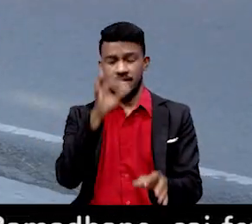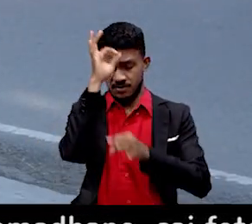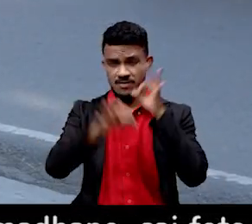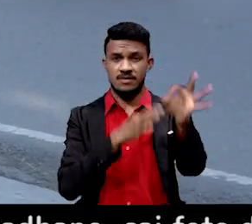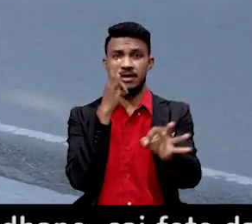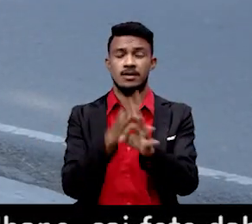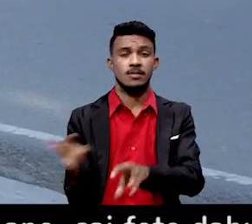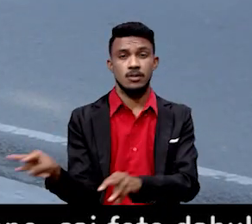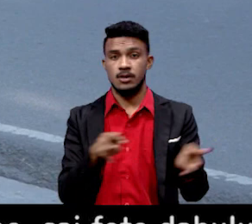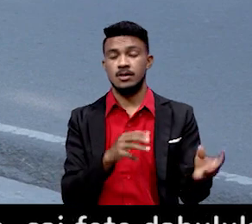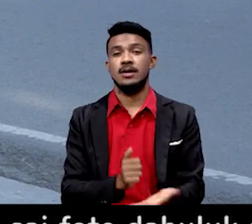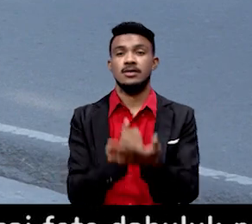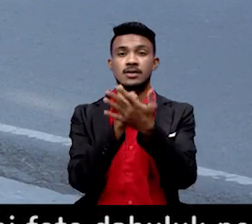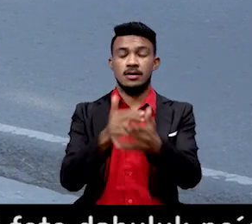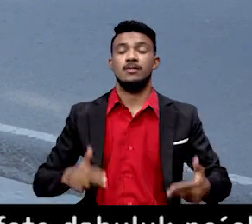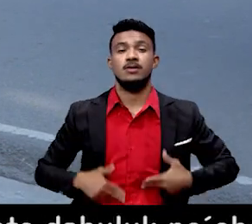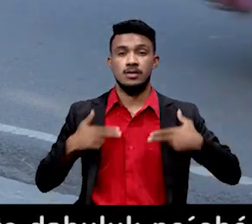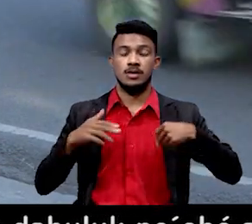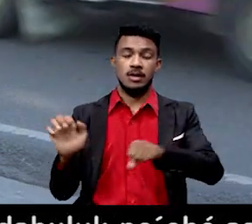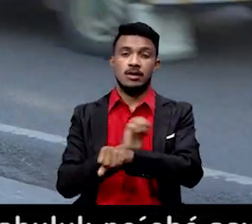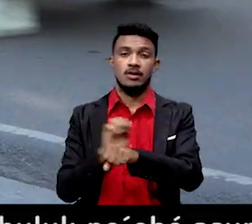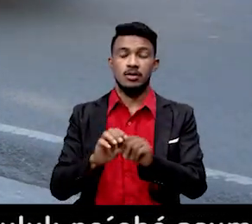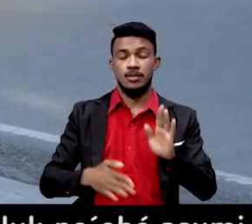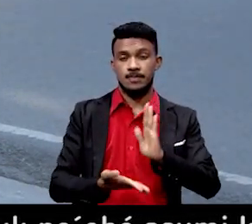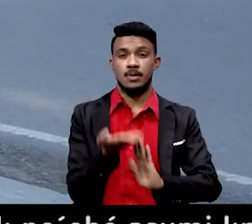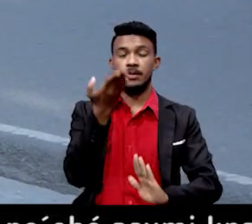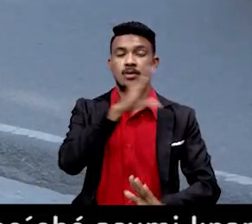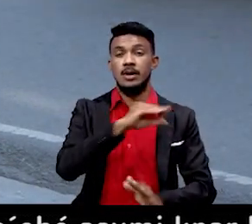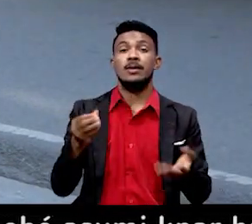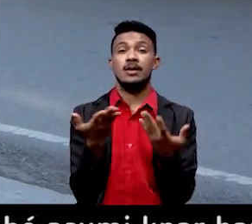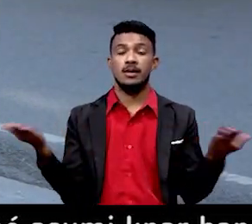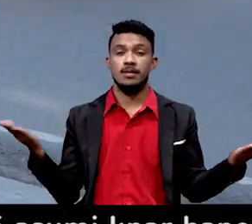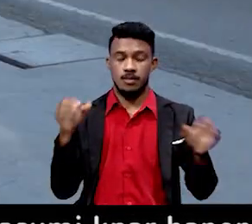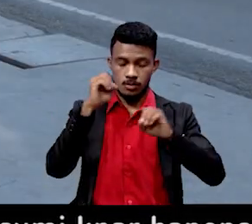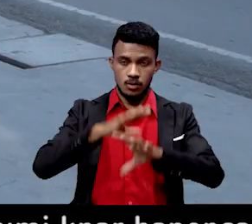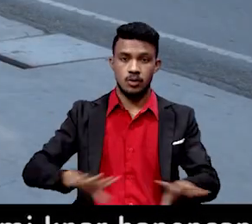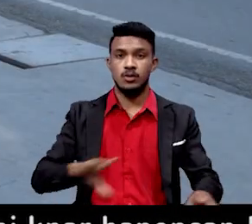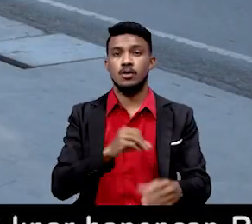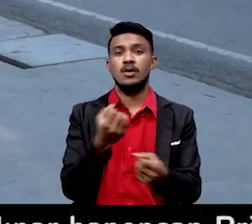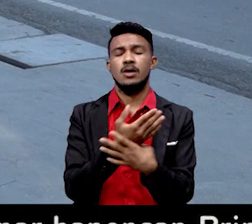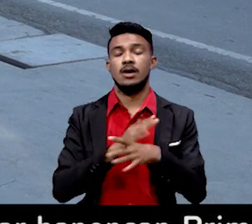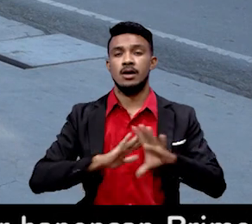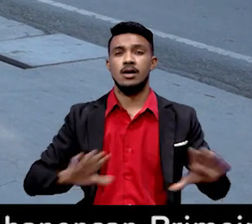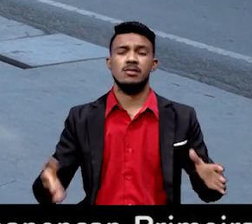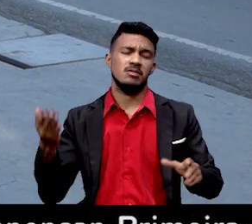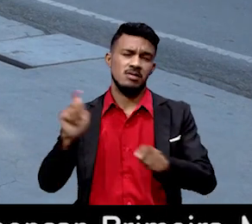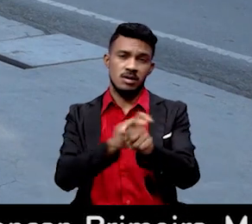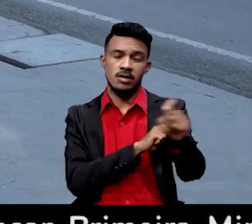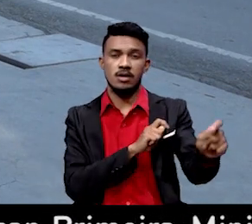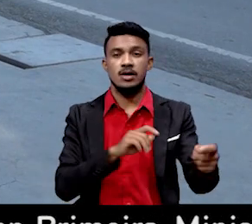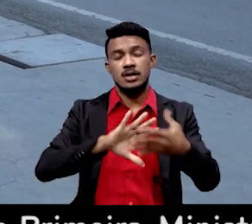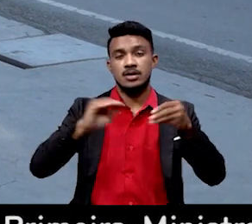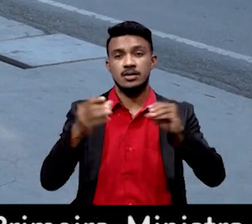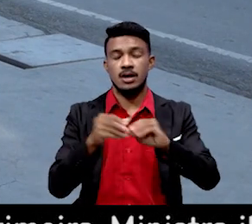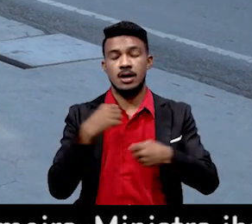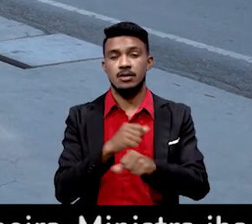dané, sei tulung amores fila fala economia rai larang, nebe mono no rajum cleor de maizona. Esperança a tua arru normalidade